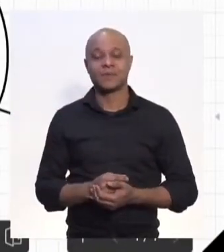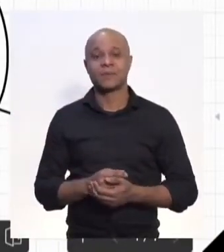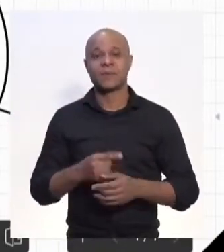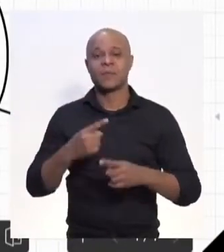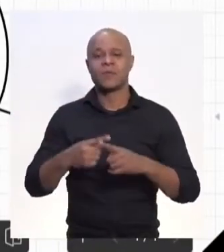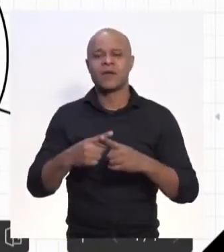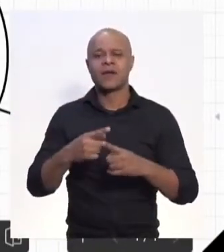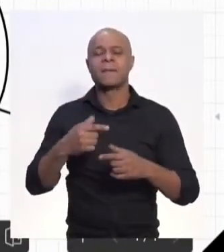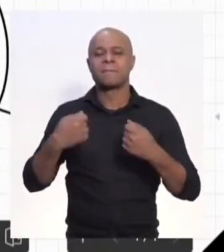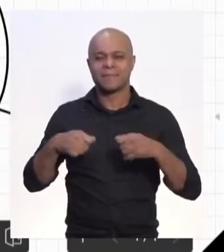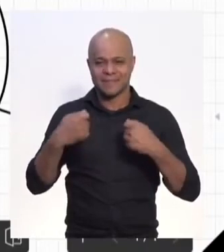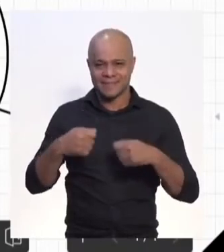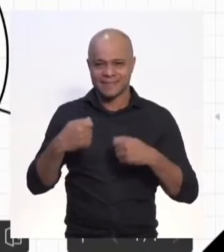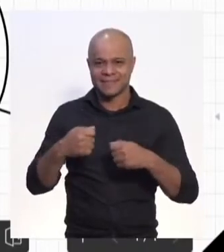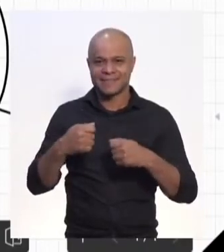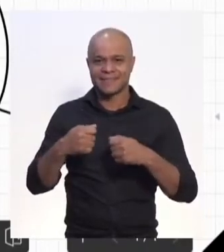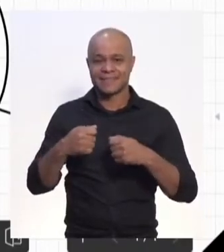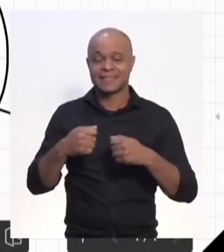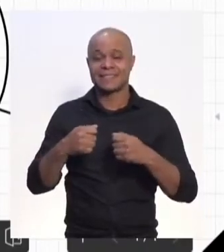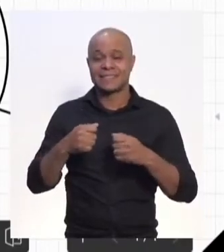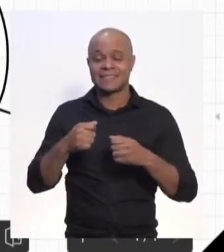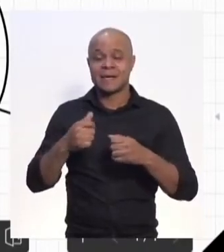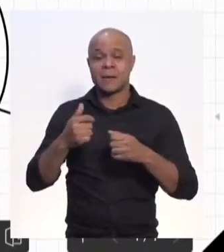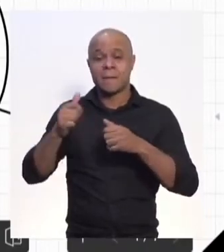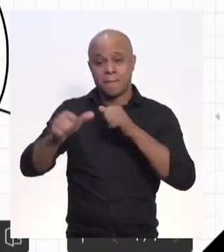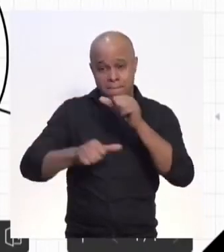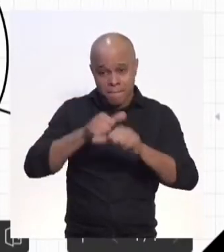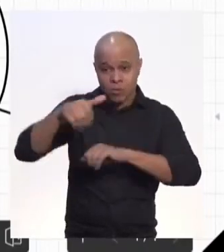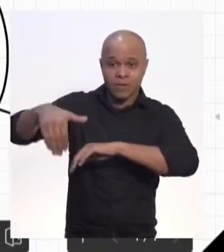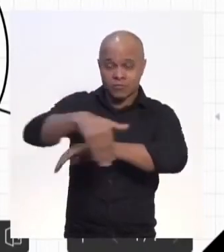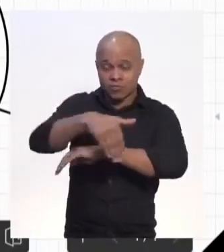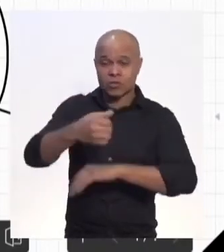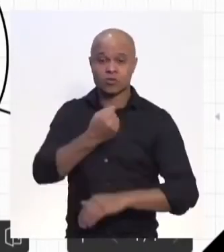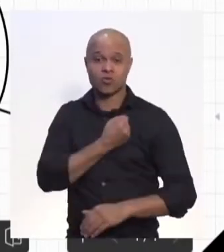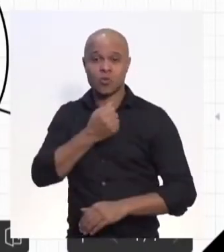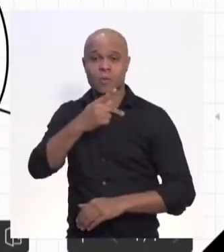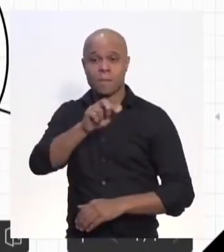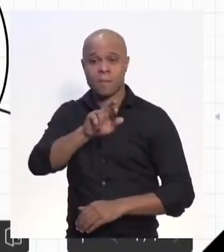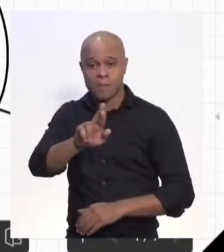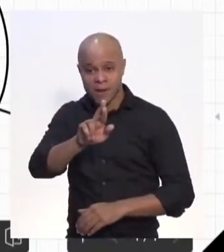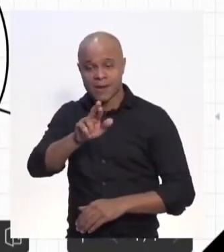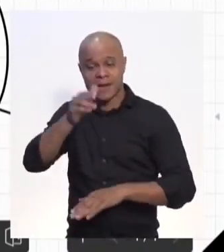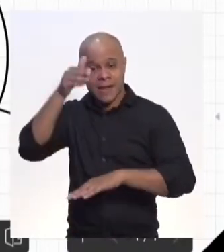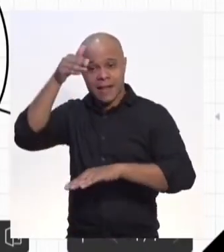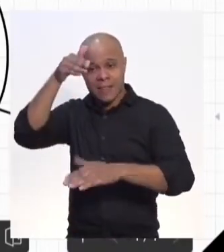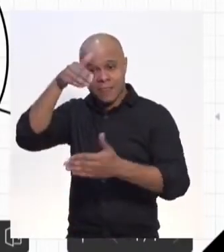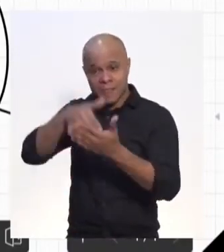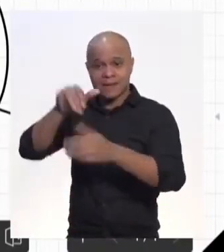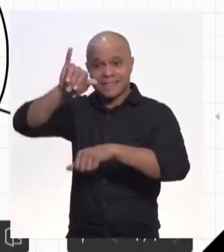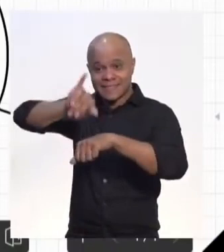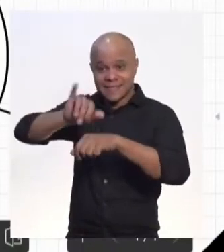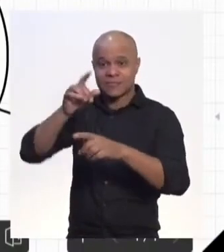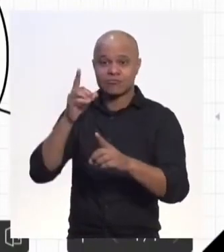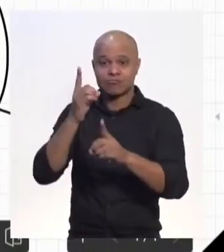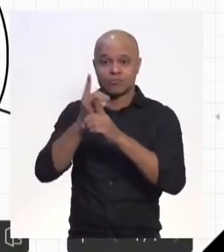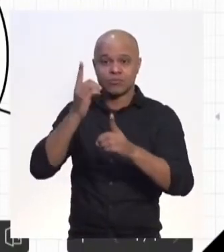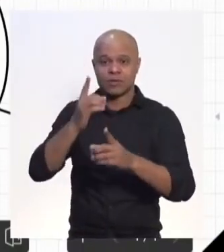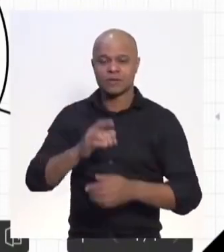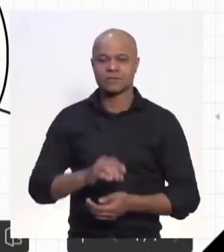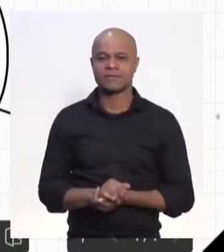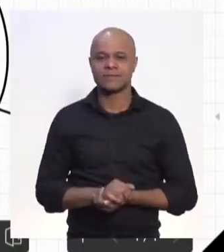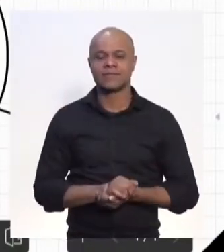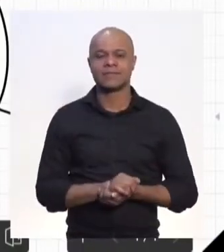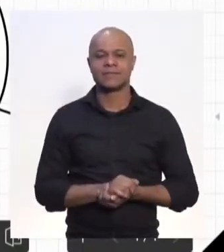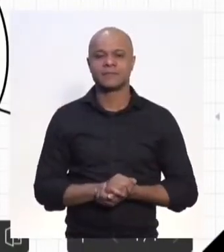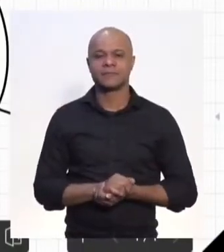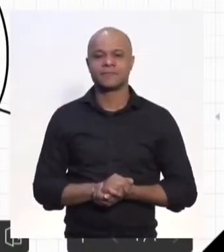Então, você tem que entrar numa rodovia par, de numeração par, e ela vai te levar para o centro. Tudo bem? Agora, vamos supor que essa rodovia aqui,